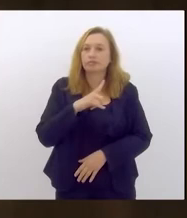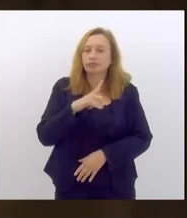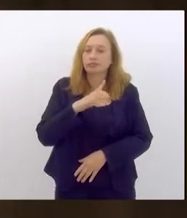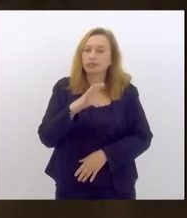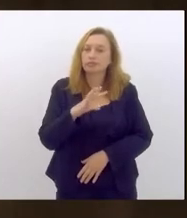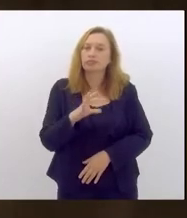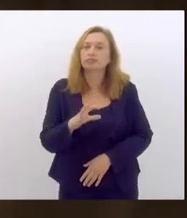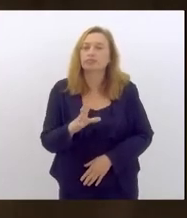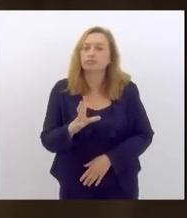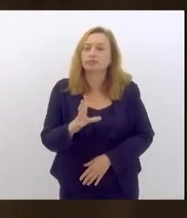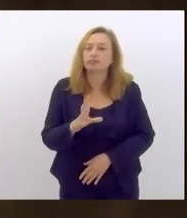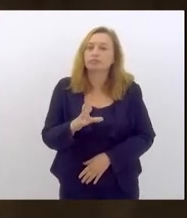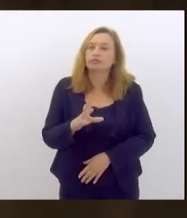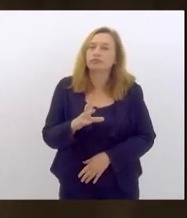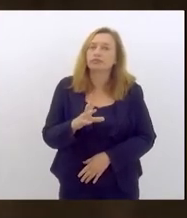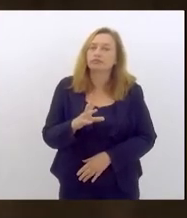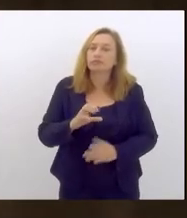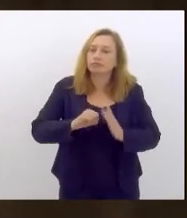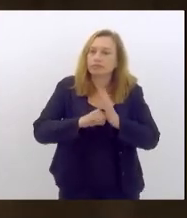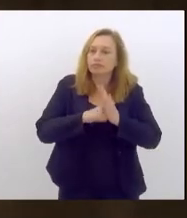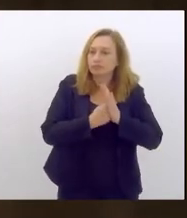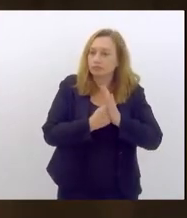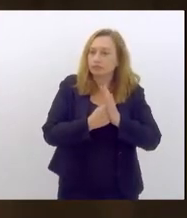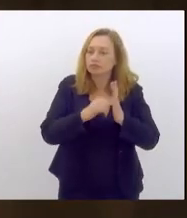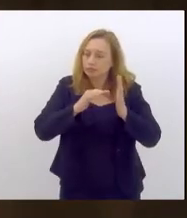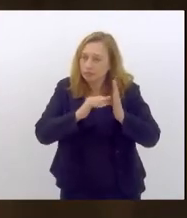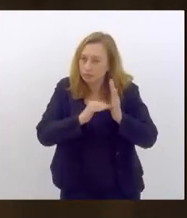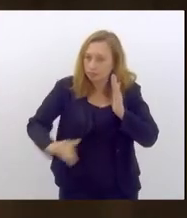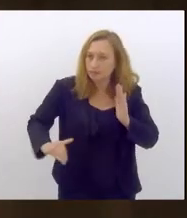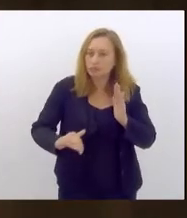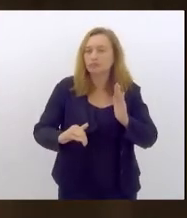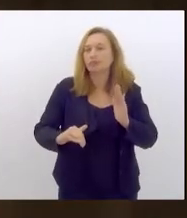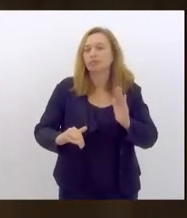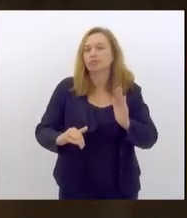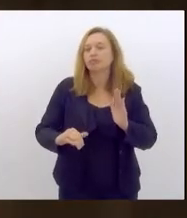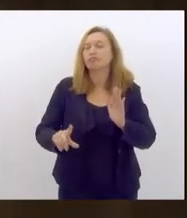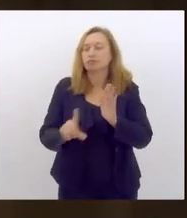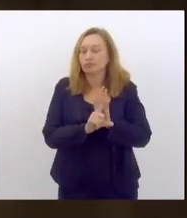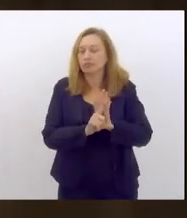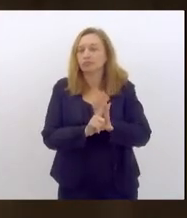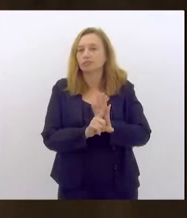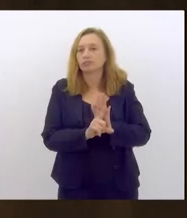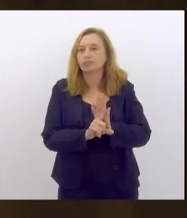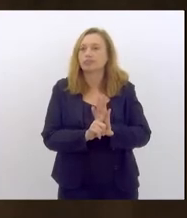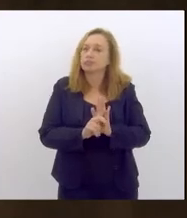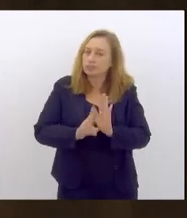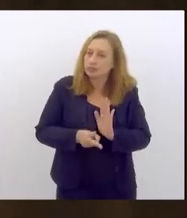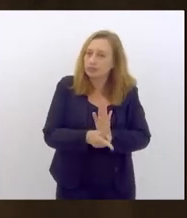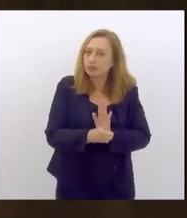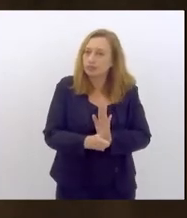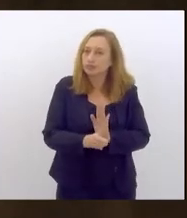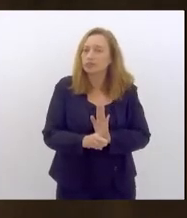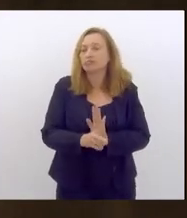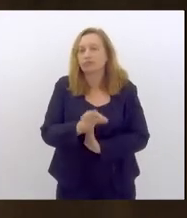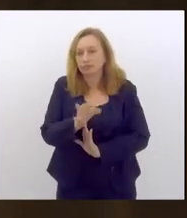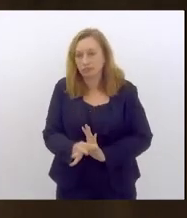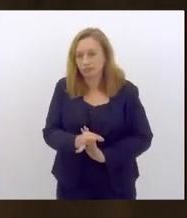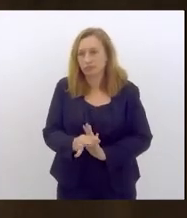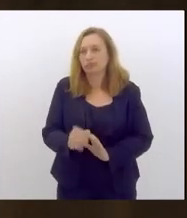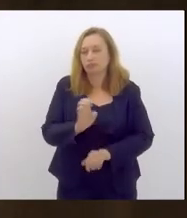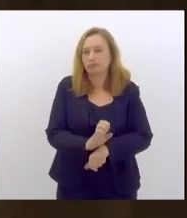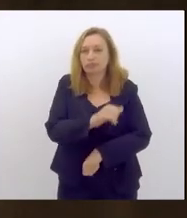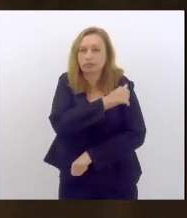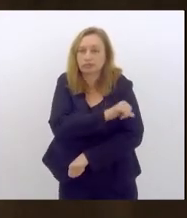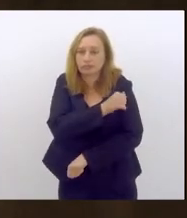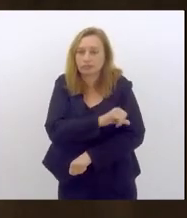garantido que este veto foi derrubado e esta lei está mantida em pleno vigor no estado do Rio